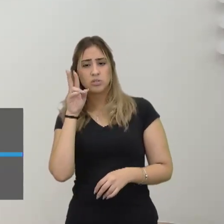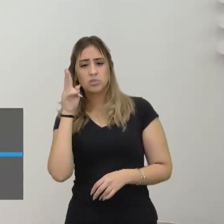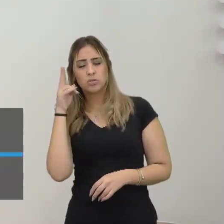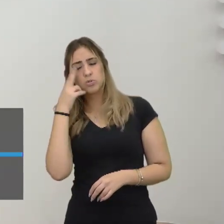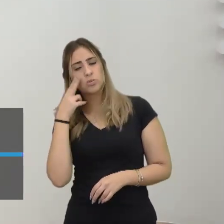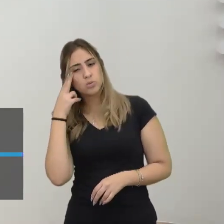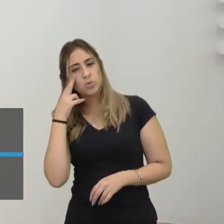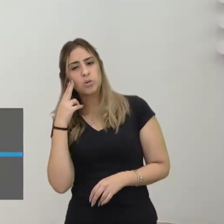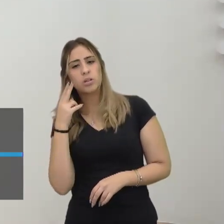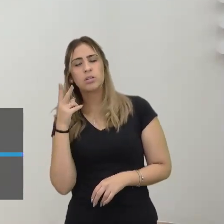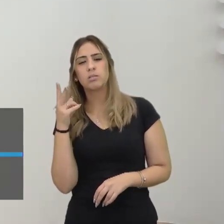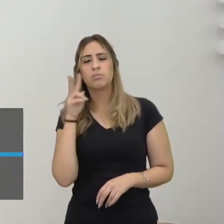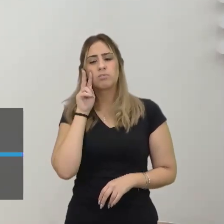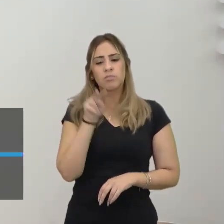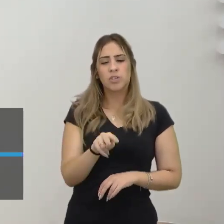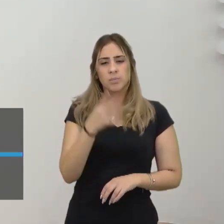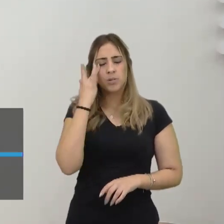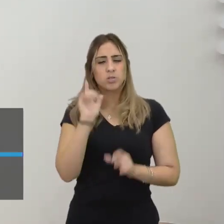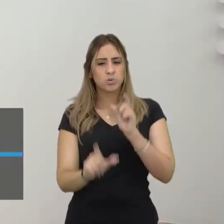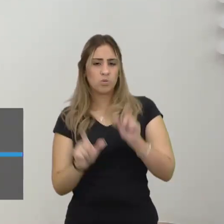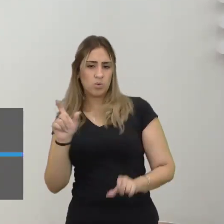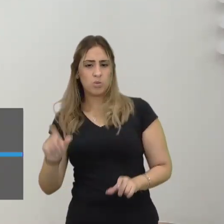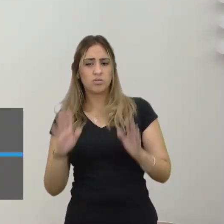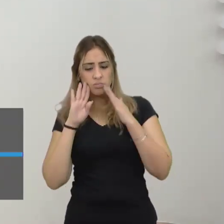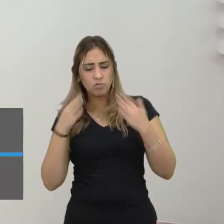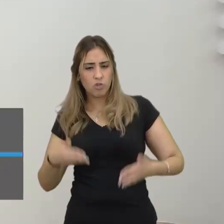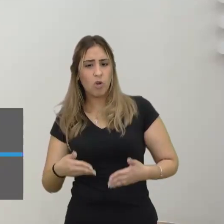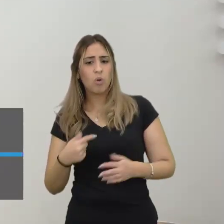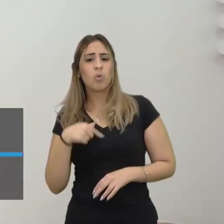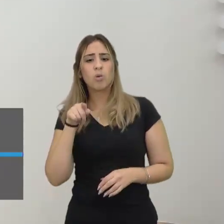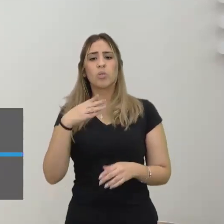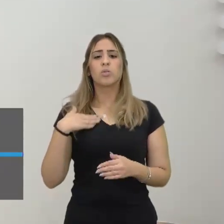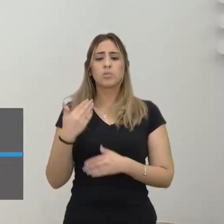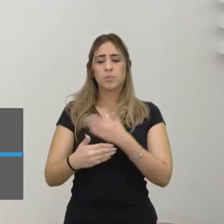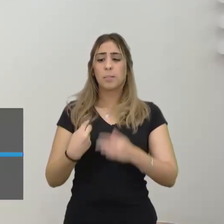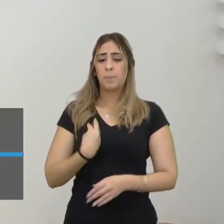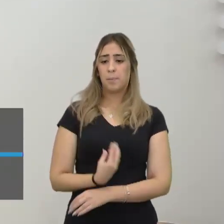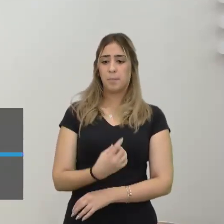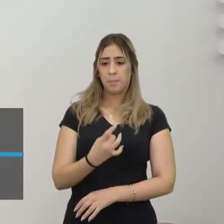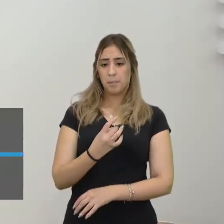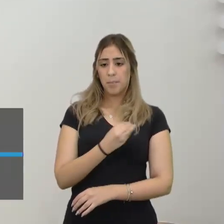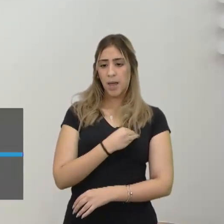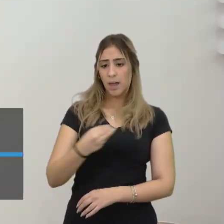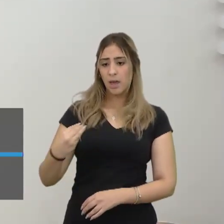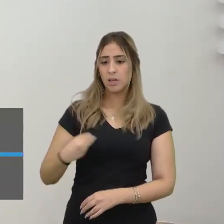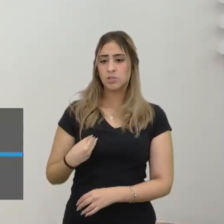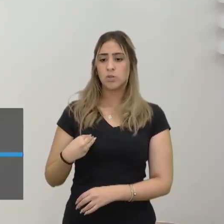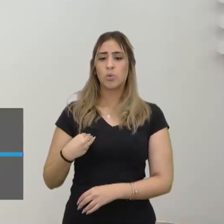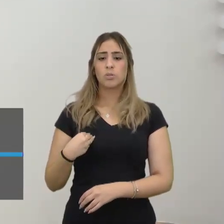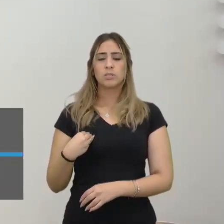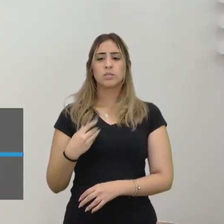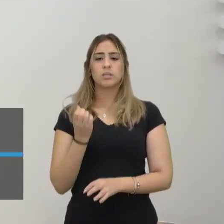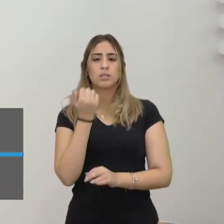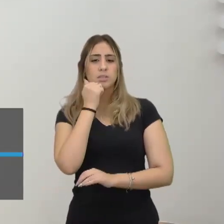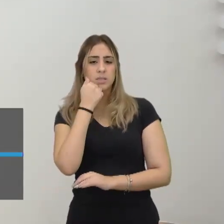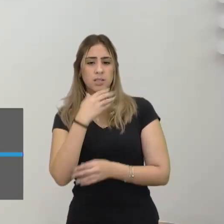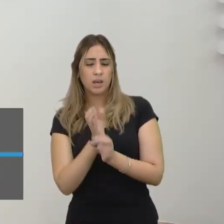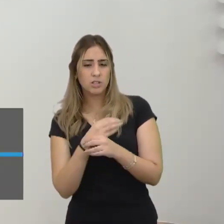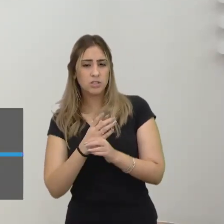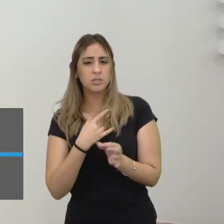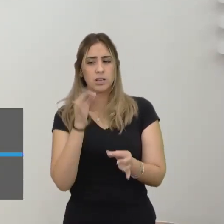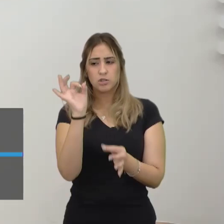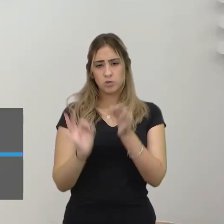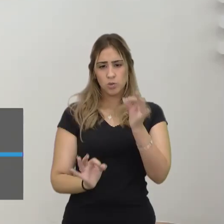ver pessoas de etnia assim, frequentando esses ambientes, mas na condição de médicos, de grandes Sim. cientistas, de